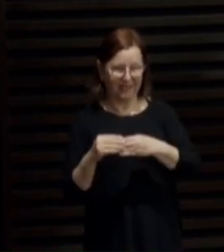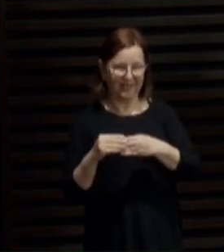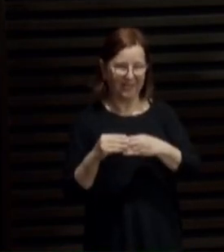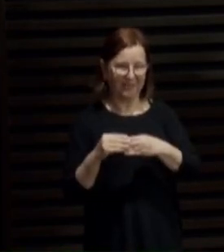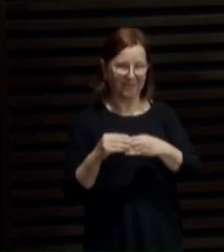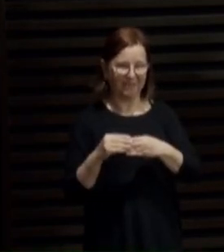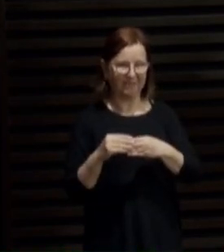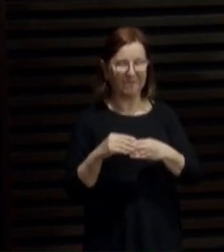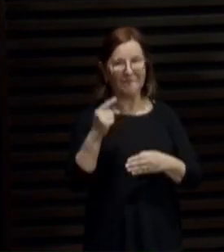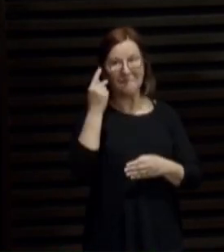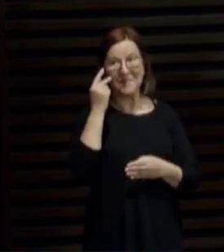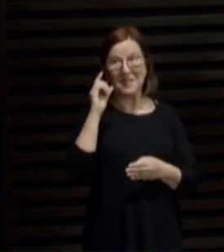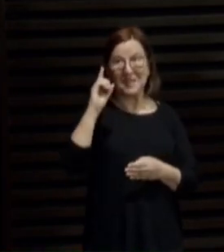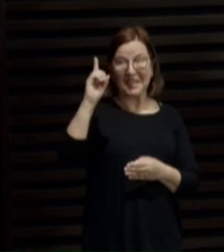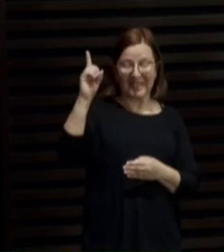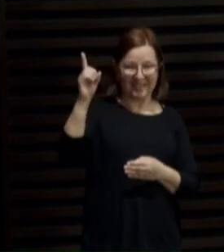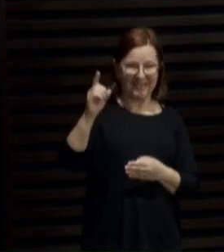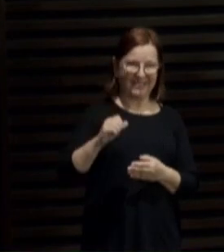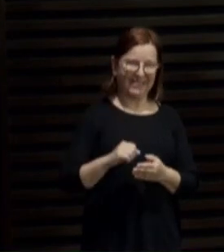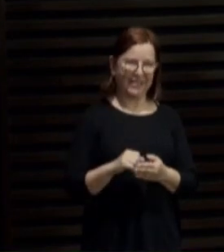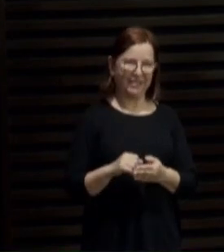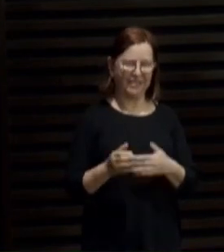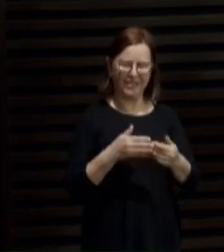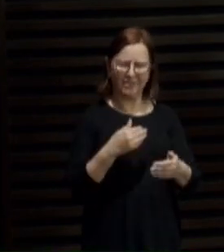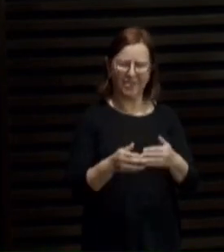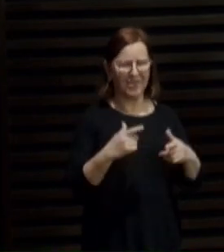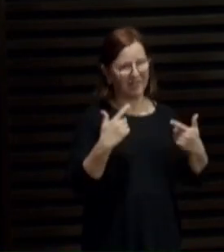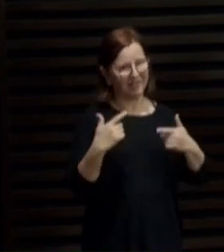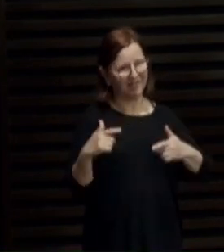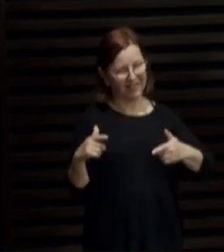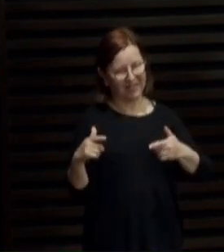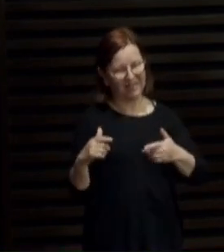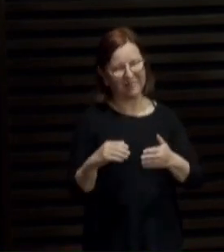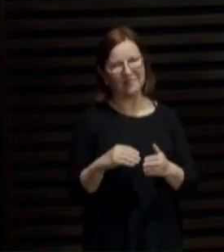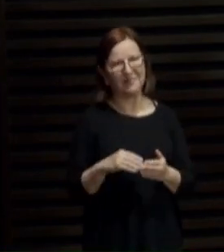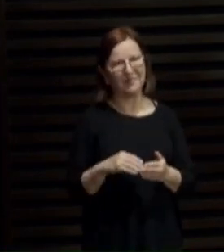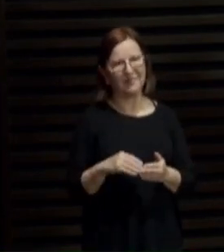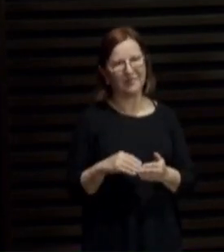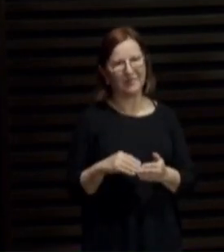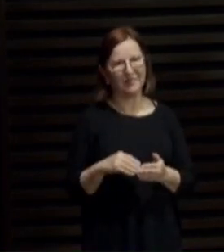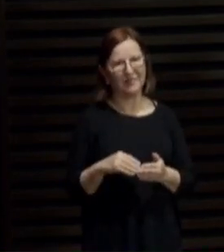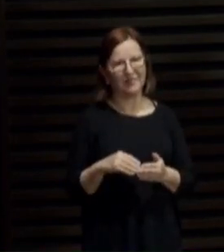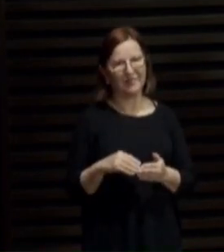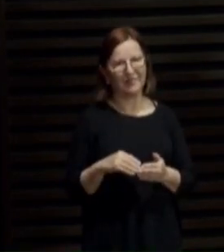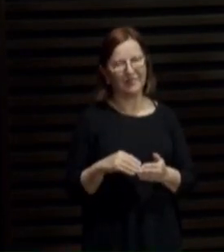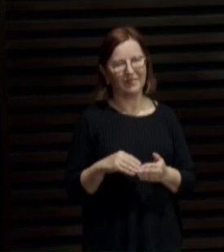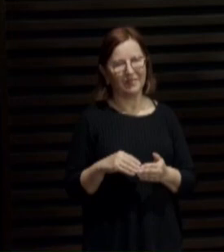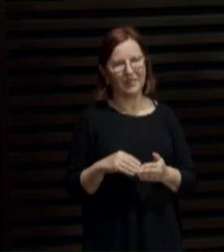homem, em qualquer circunstância, lugar ou condição de